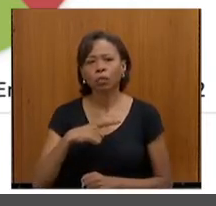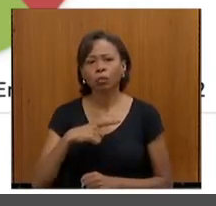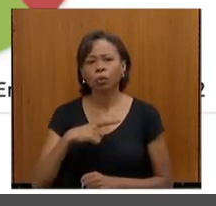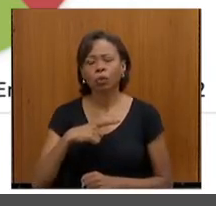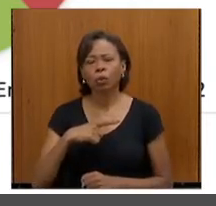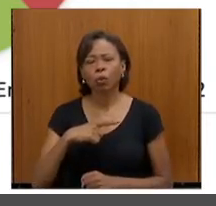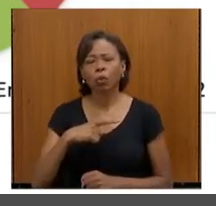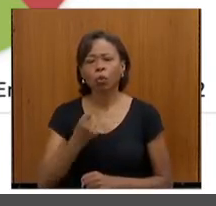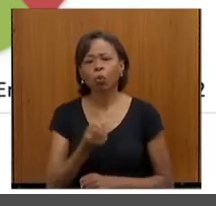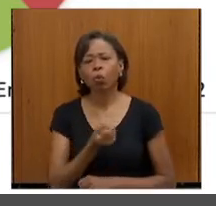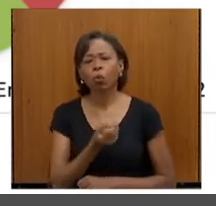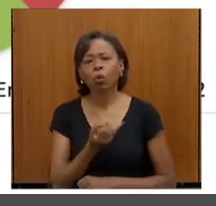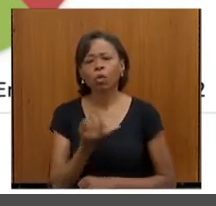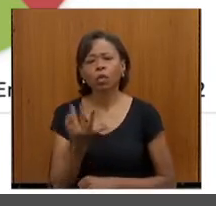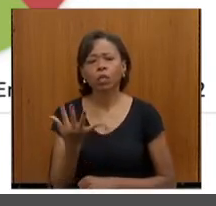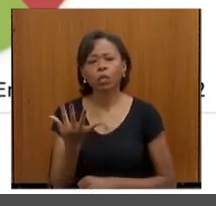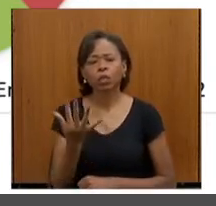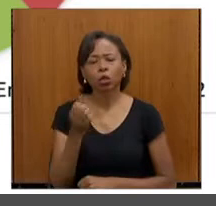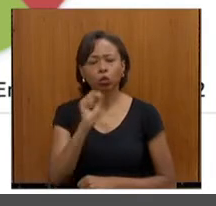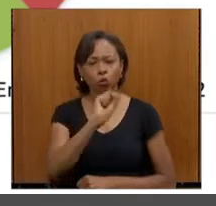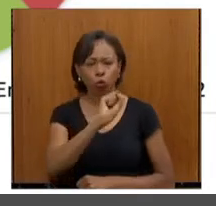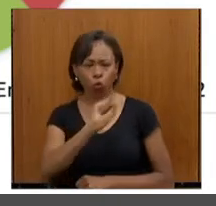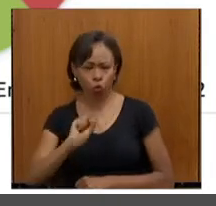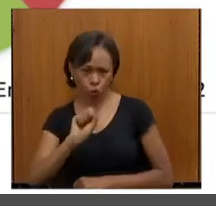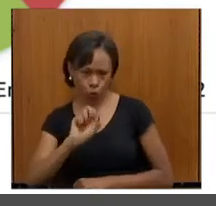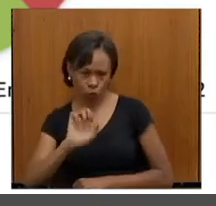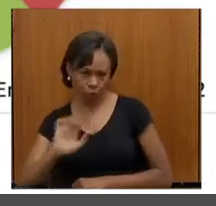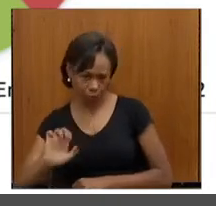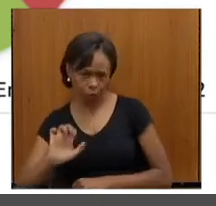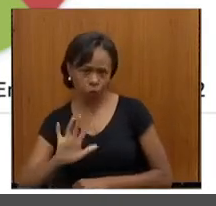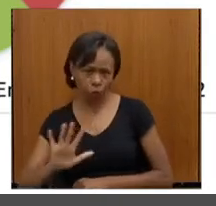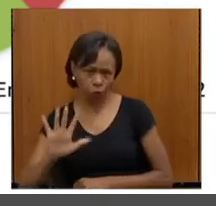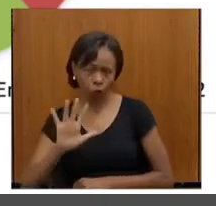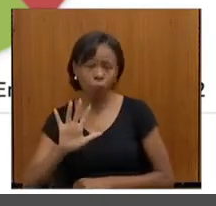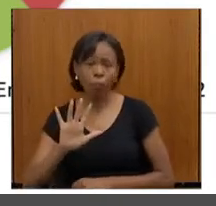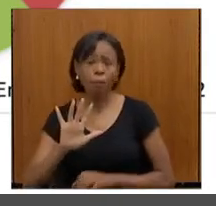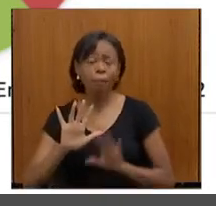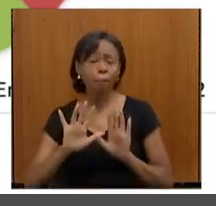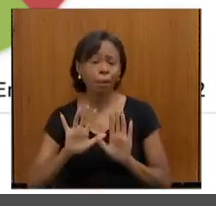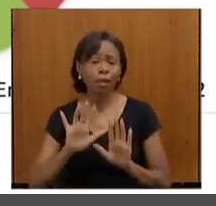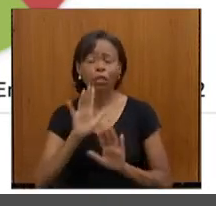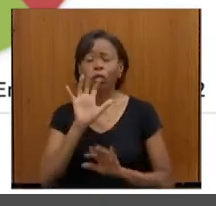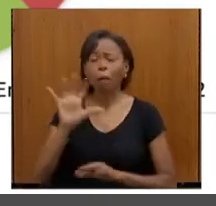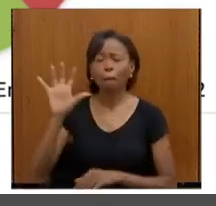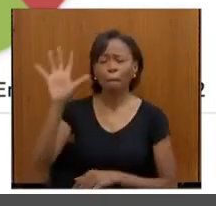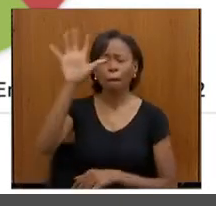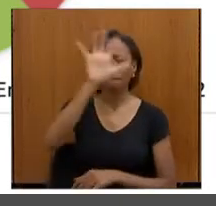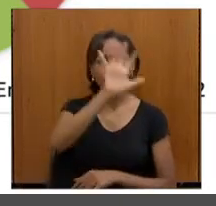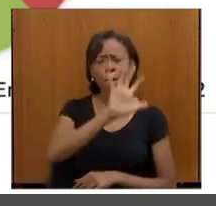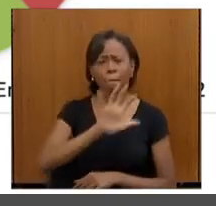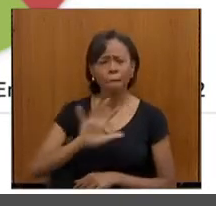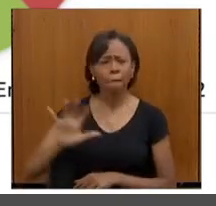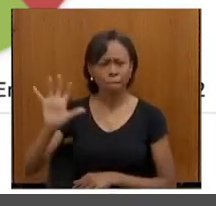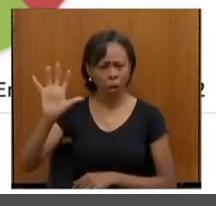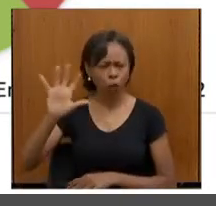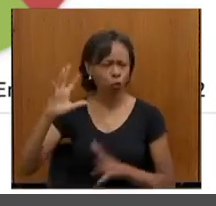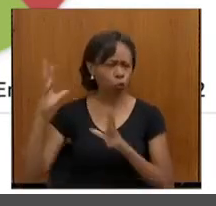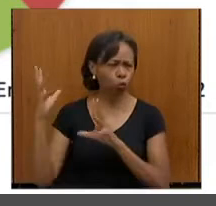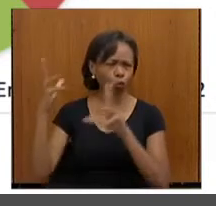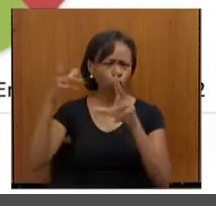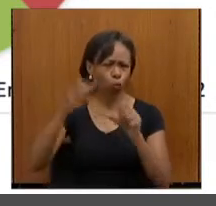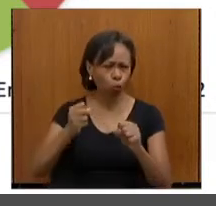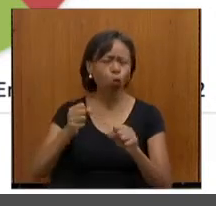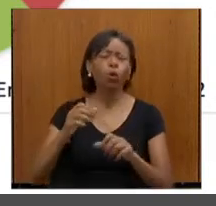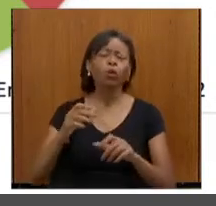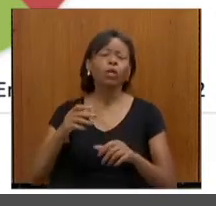da população do Sudeste. A gente viu que em todas as regiões aumentou a